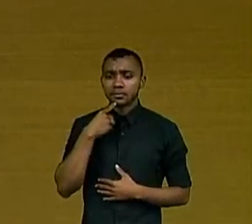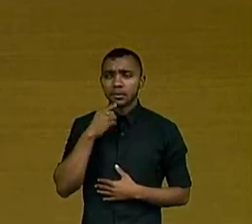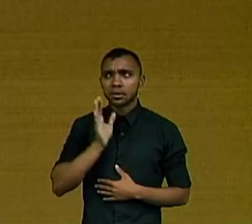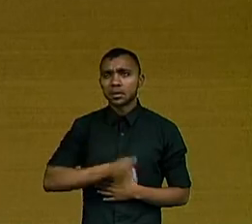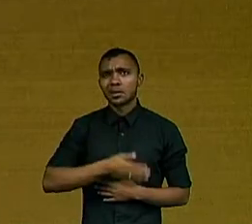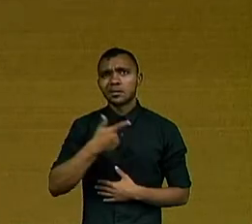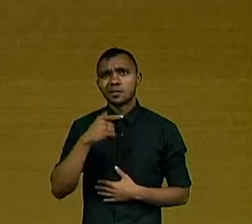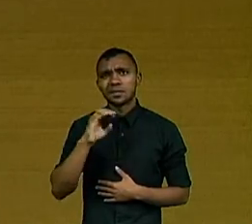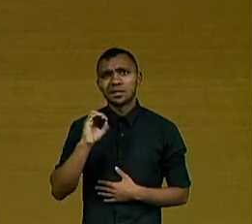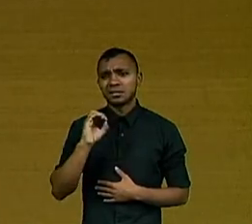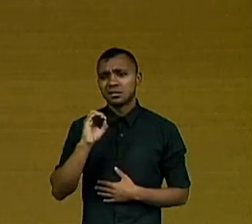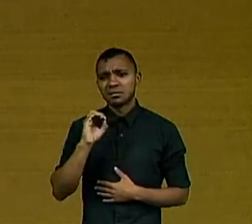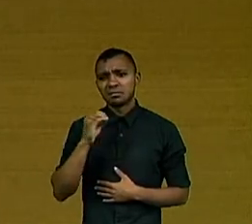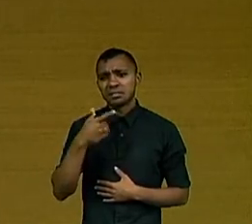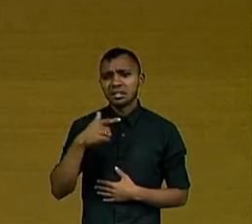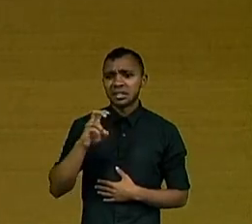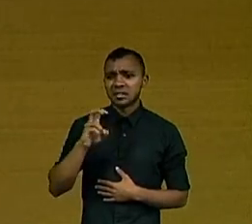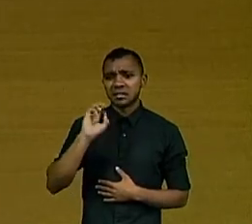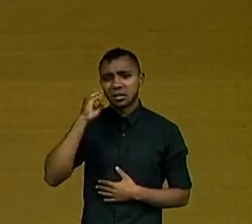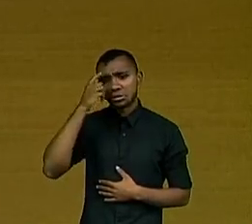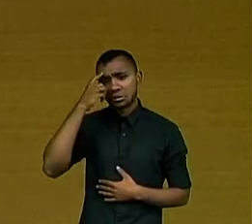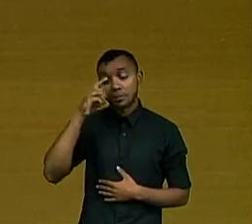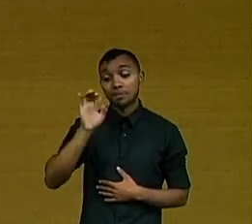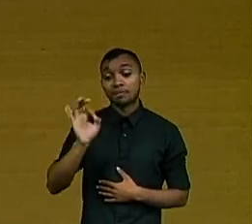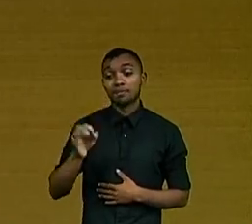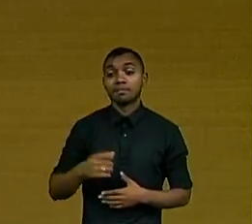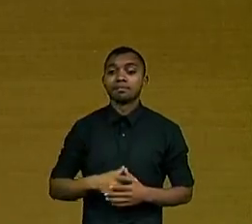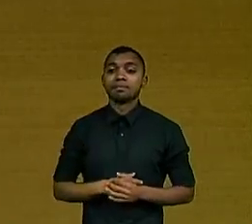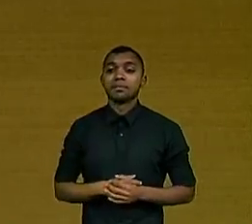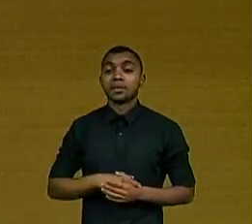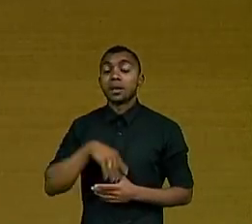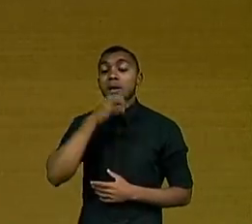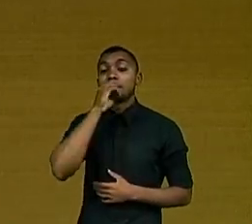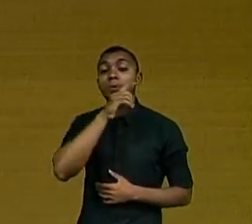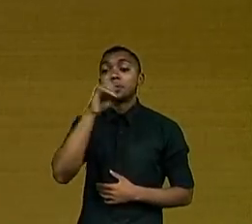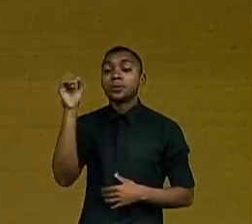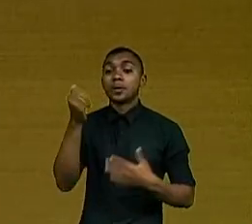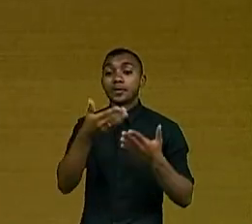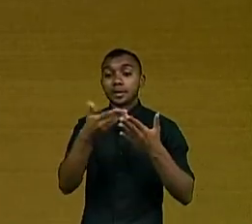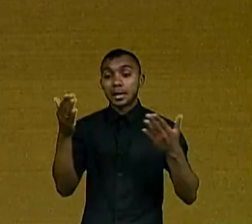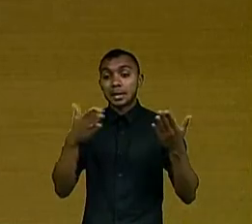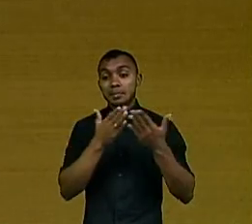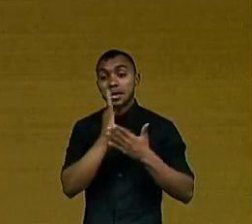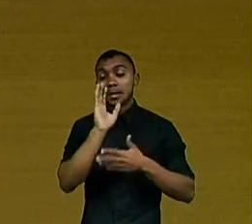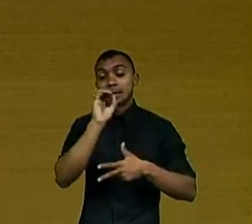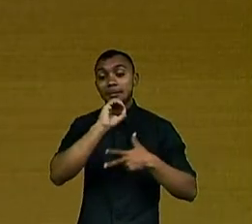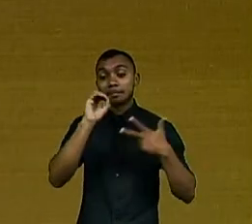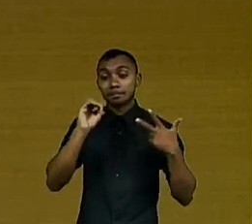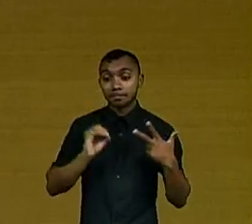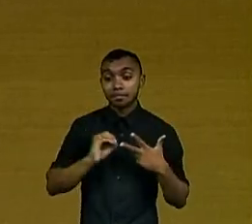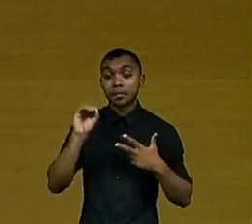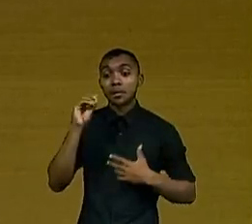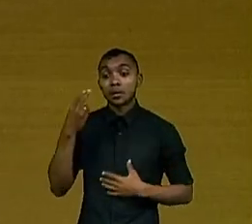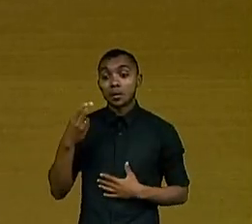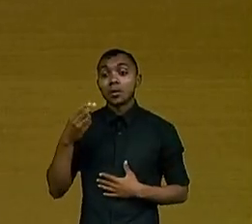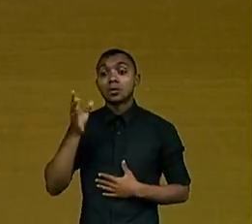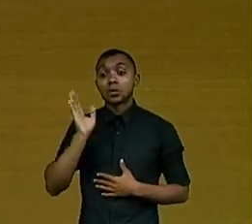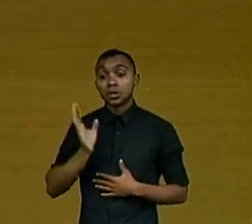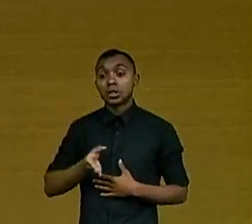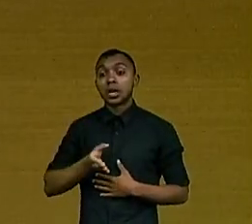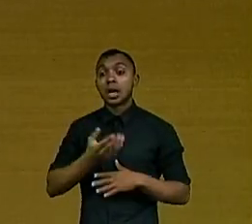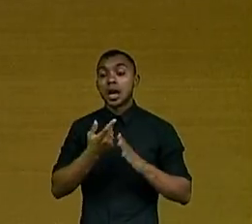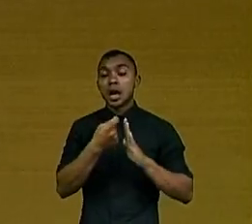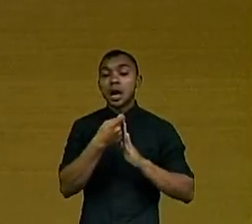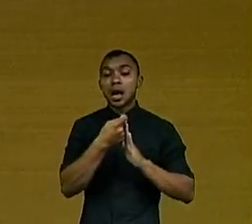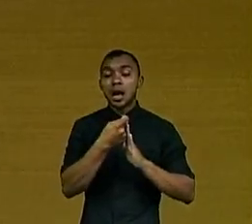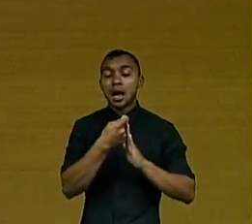25 dias mais ou menos tá então bom dia de quem vai passar no ENEM de quem vai passar na UECE de quem